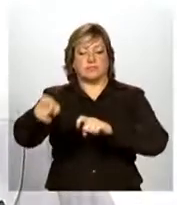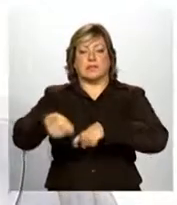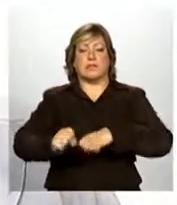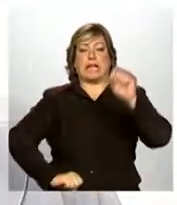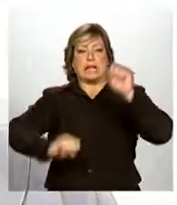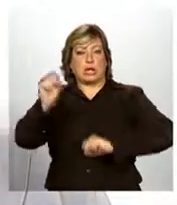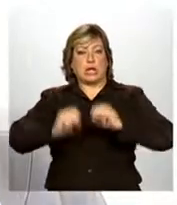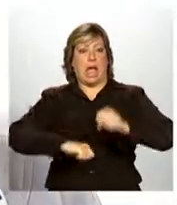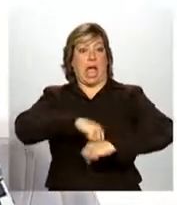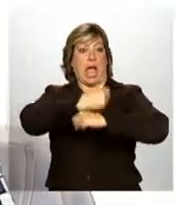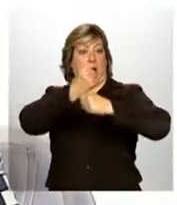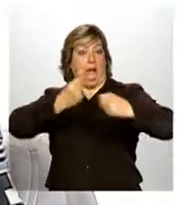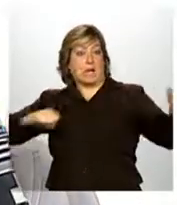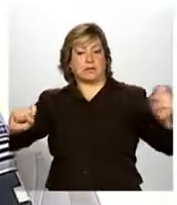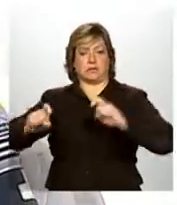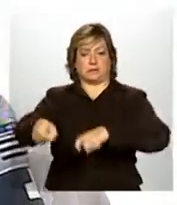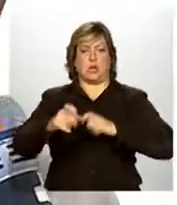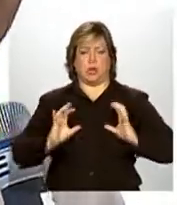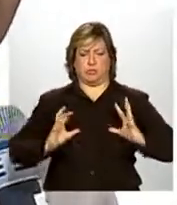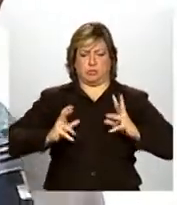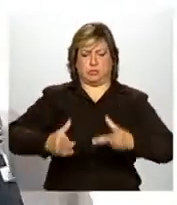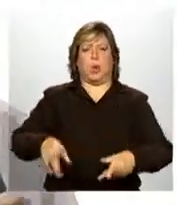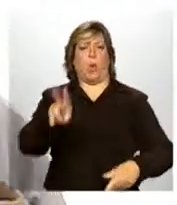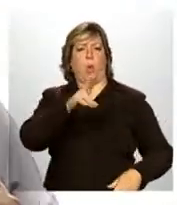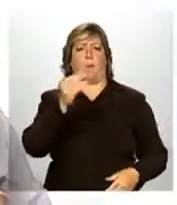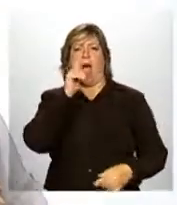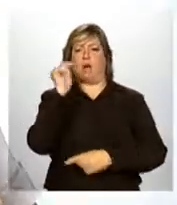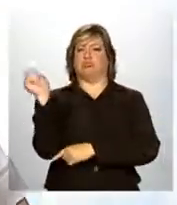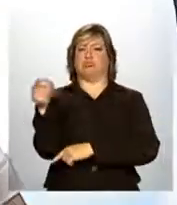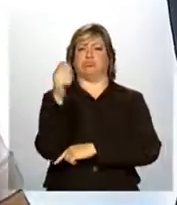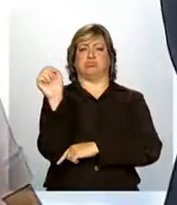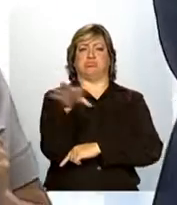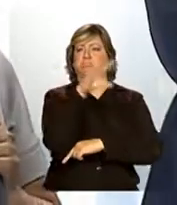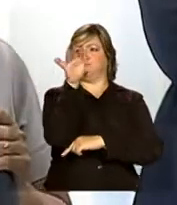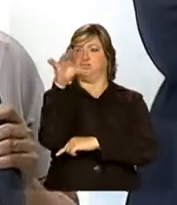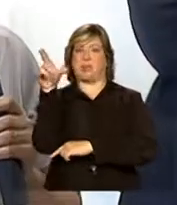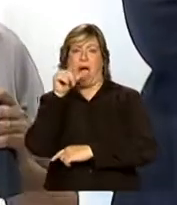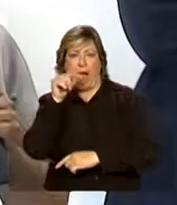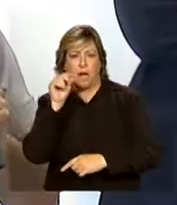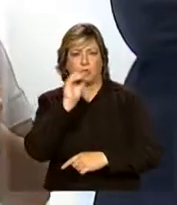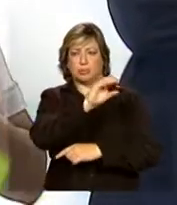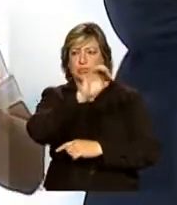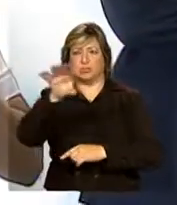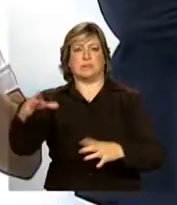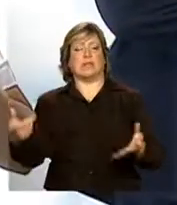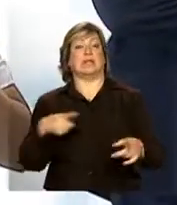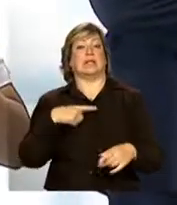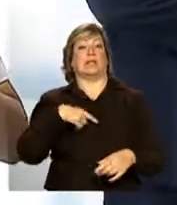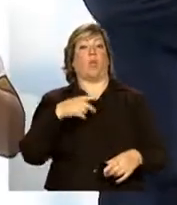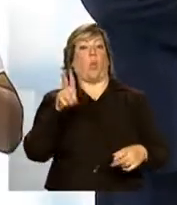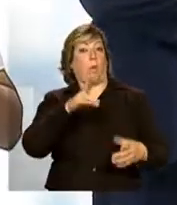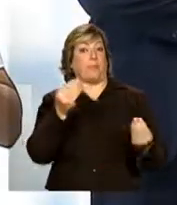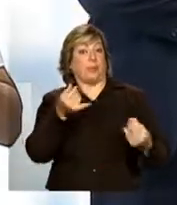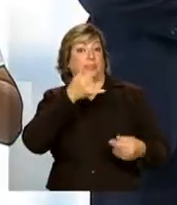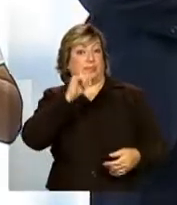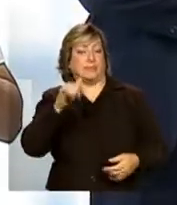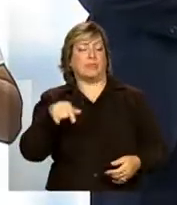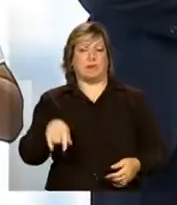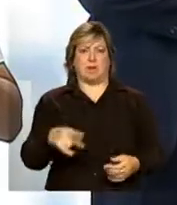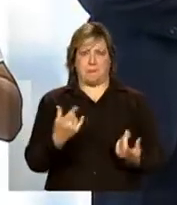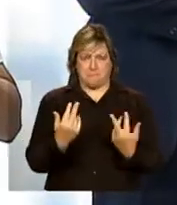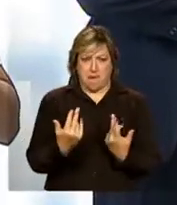grandes empresas agrícolas que usam muito o sistema de irrigação e que consomem muita energia, continua